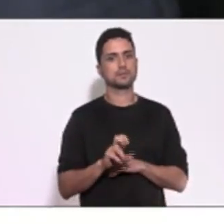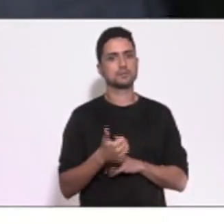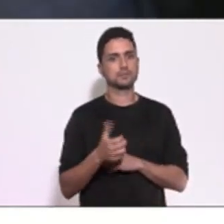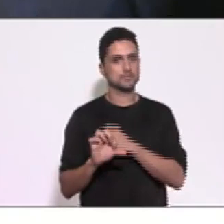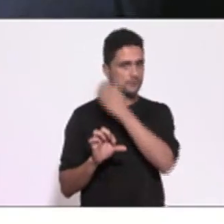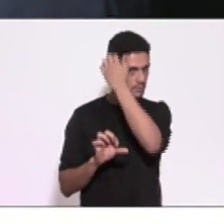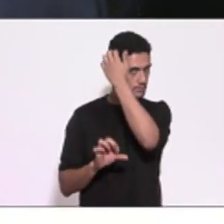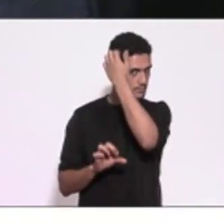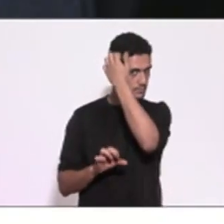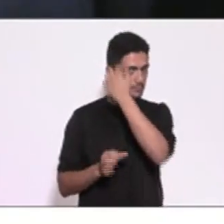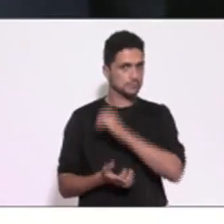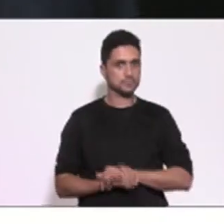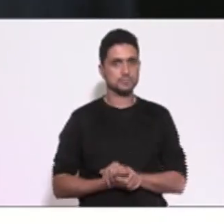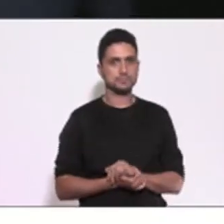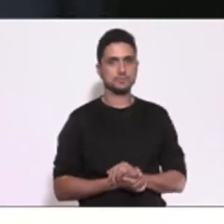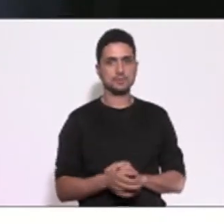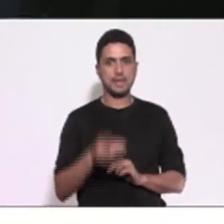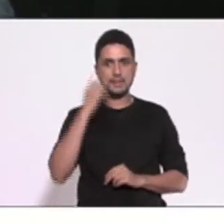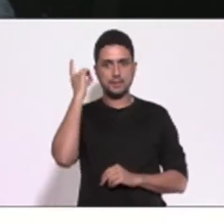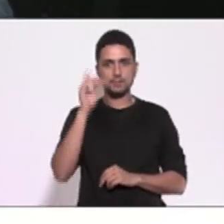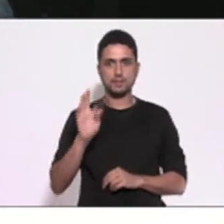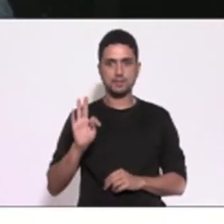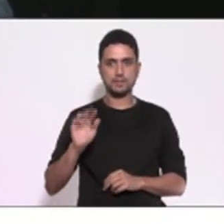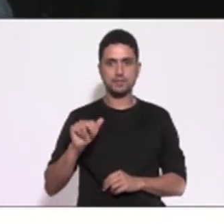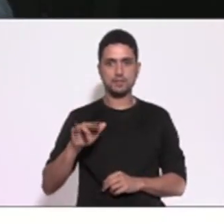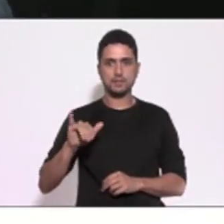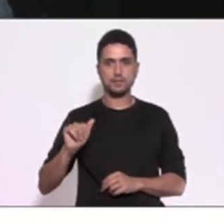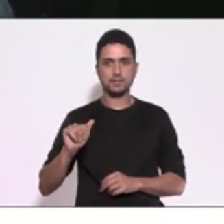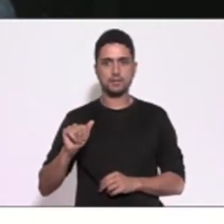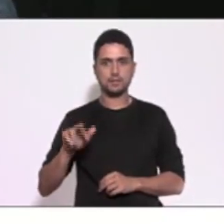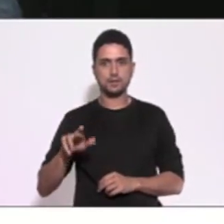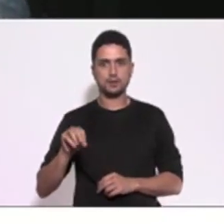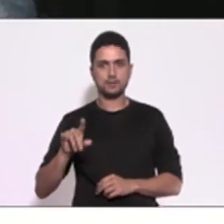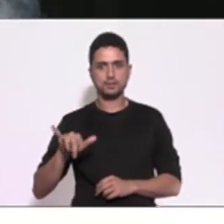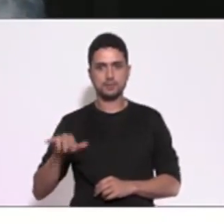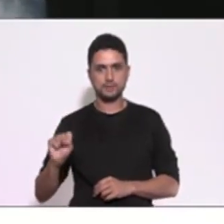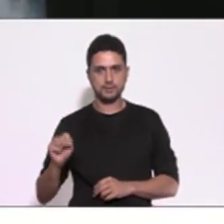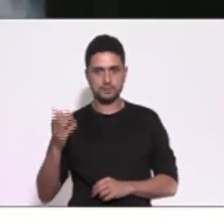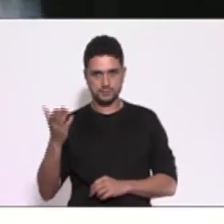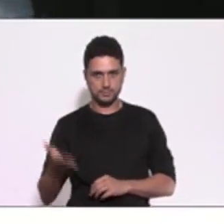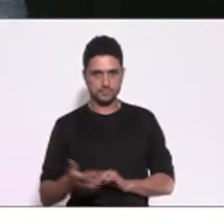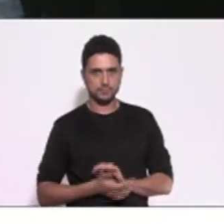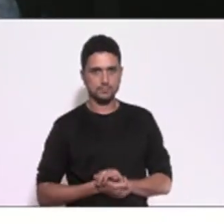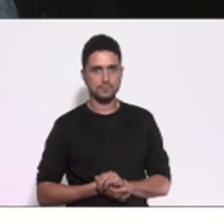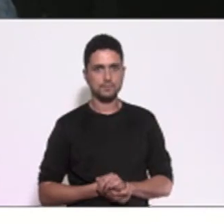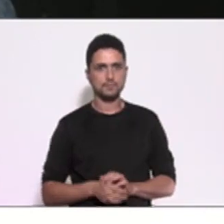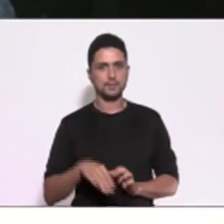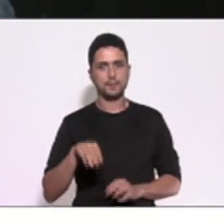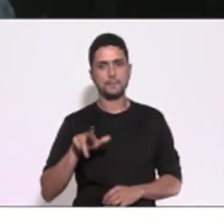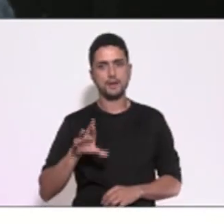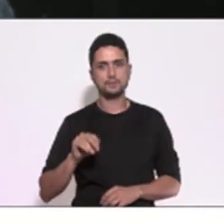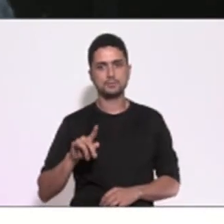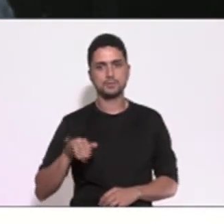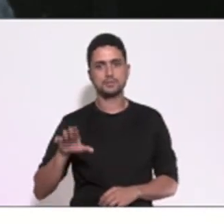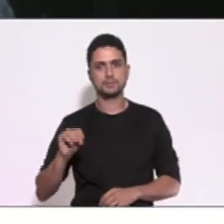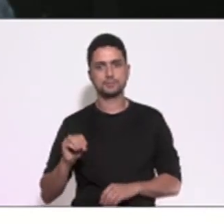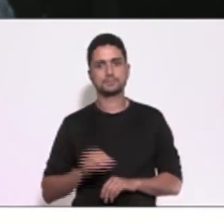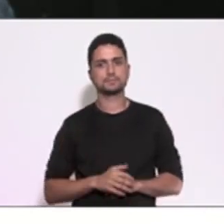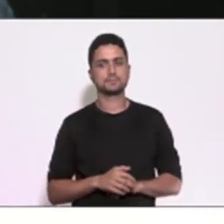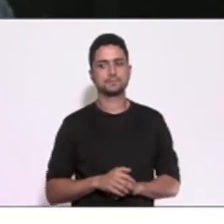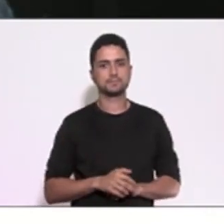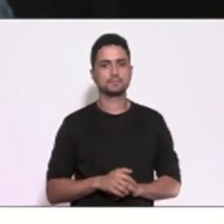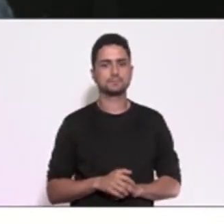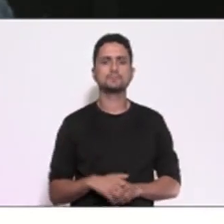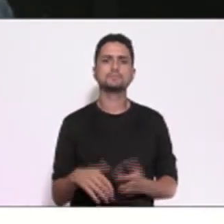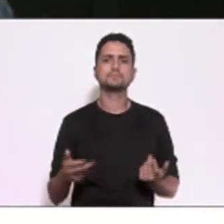2019. Está conosco a deputada Tânia Rodrigues. Para emitir parecer pela Comissão de Constituição e Justiça, o deputado Márcio Pacheco.